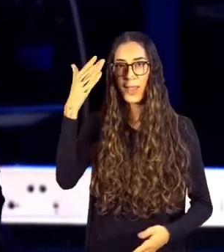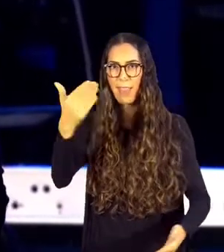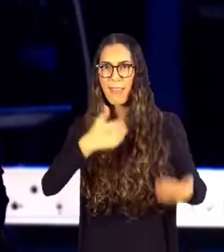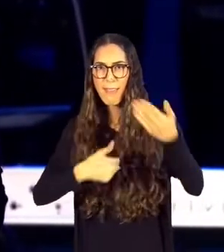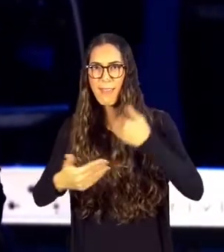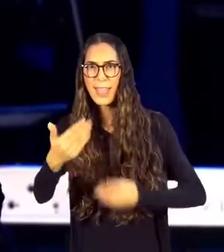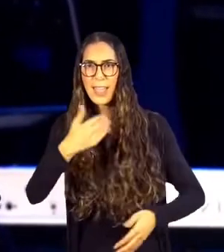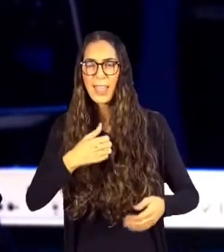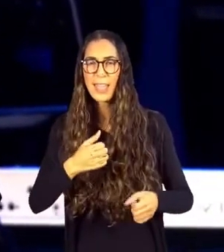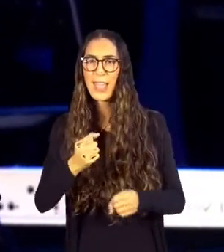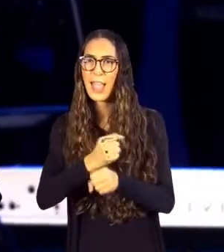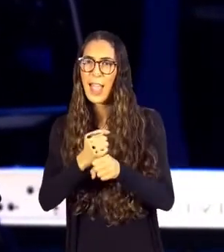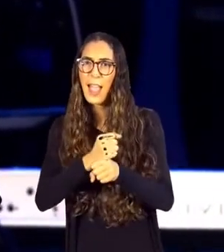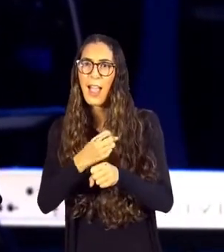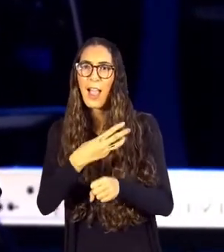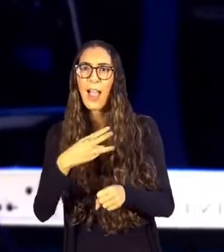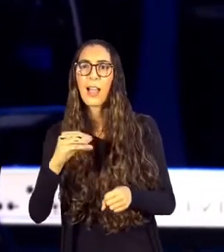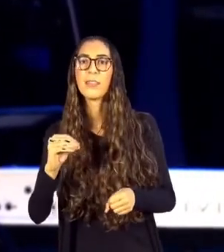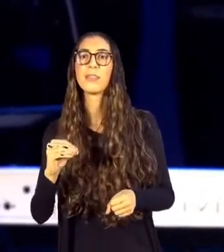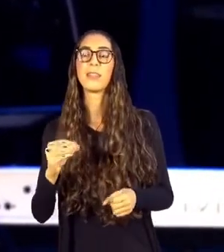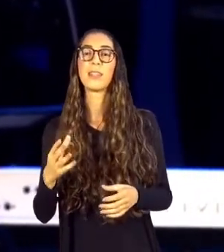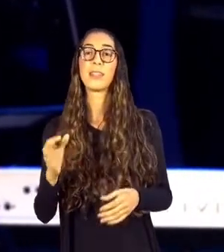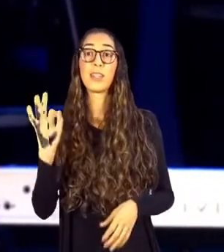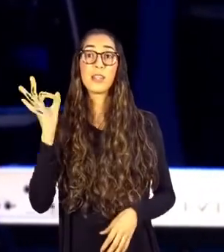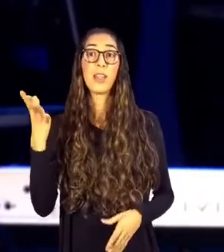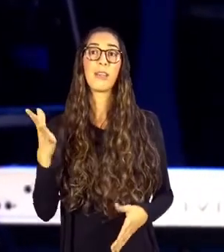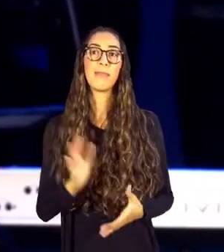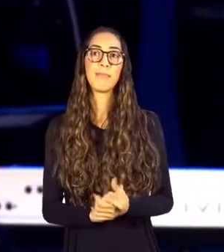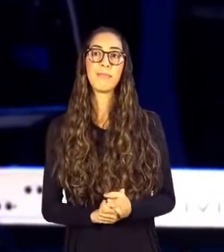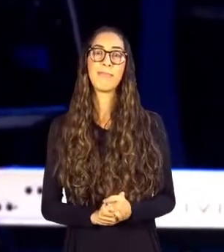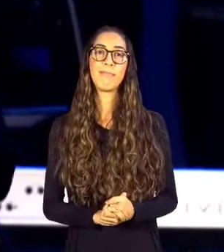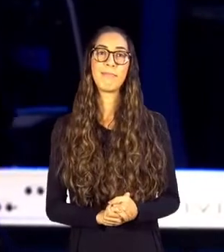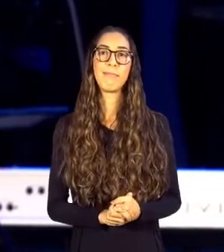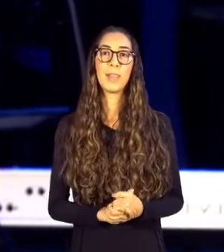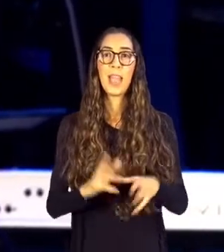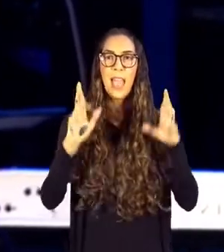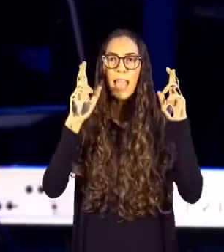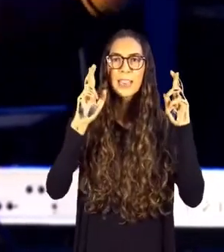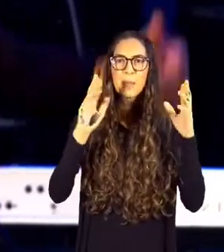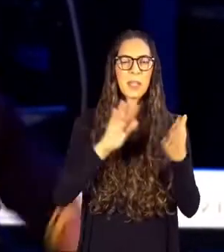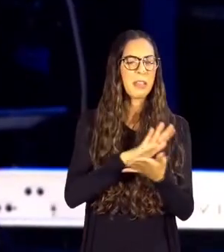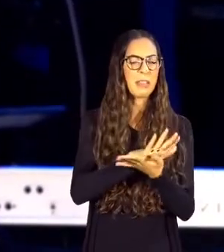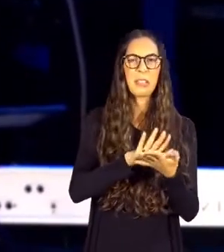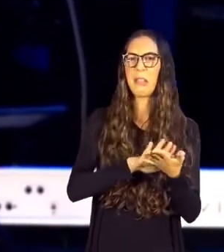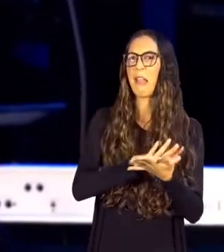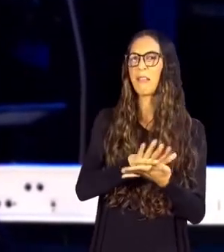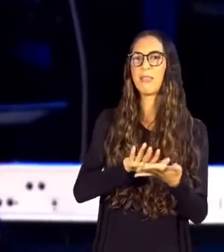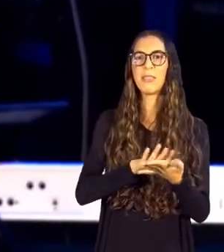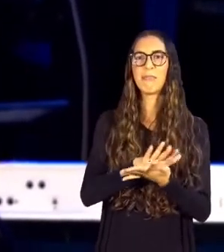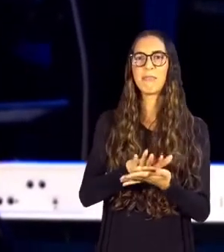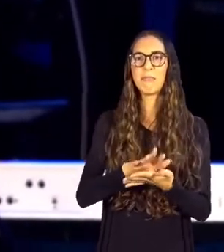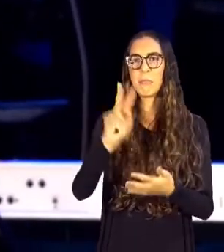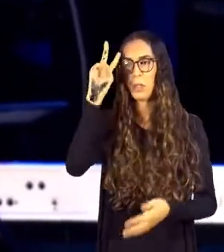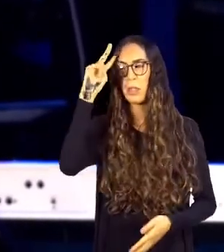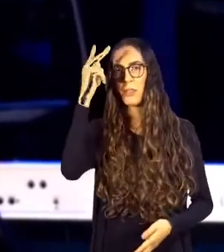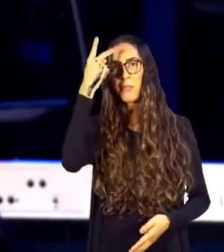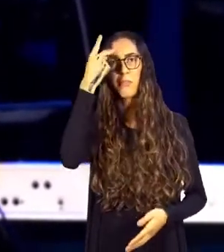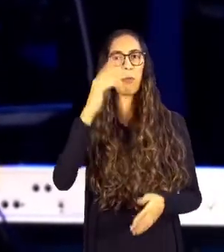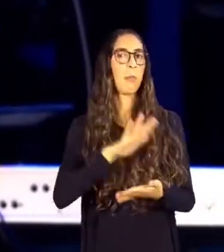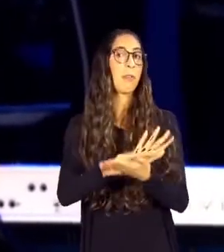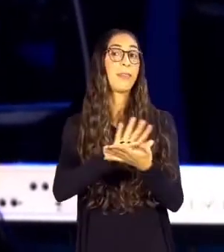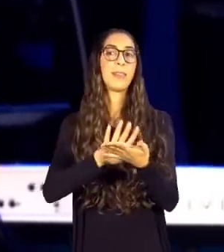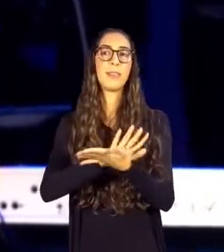desanimado, não tem esperança nenhuma, mas está aqui na igreja, glória a Deus, mas não renovou a mente. E ele usa o